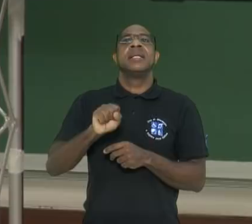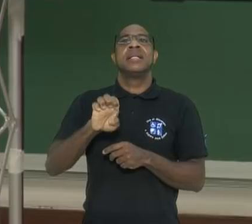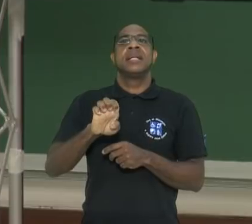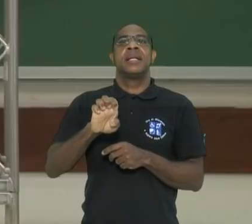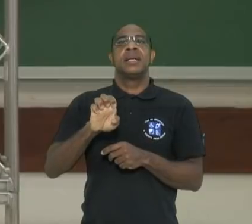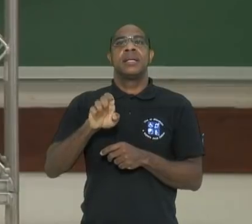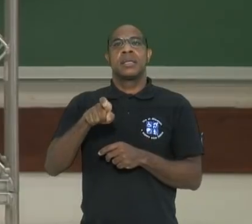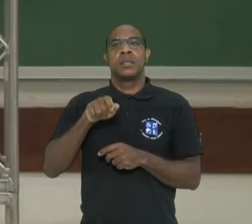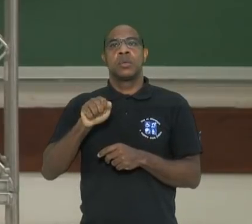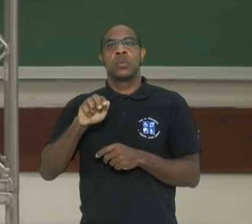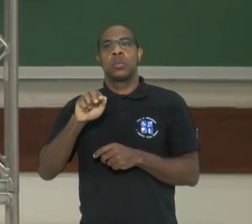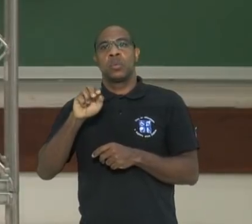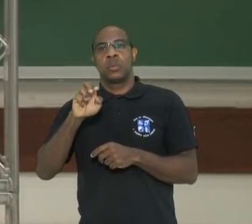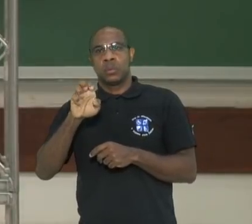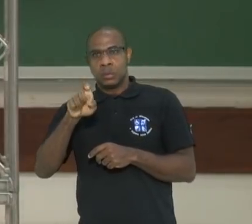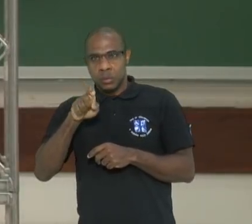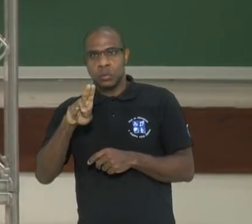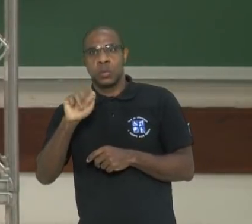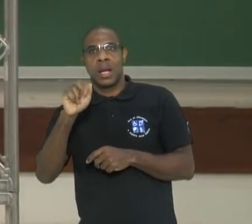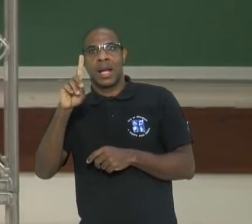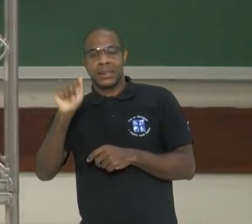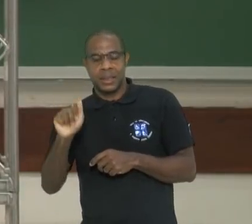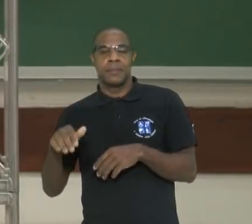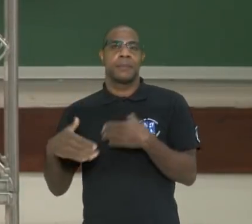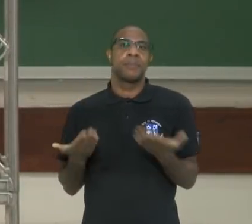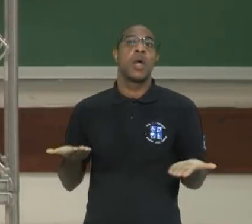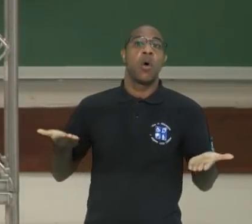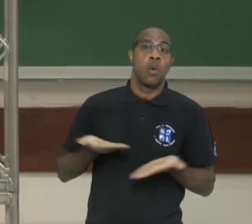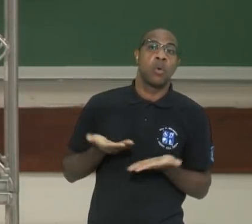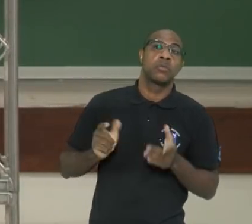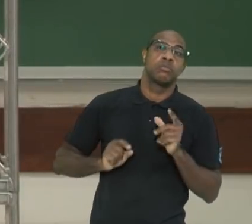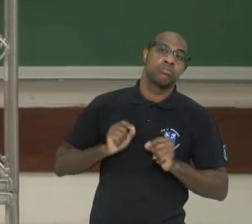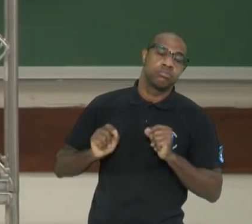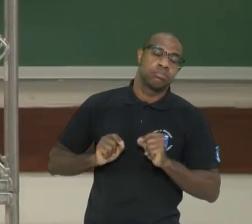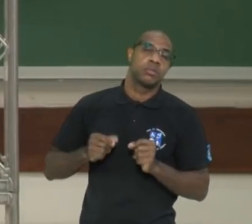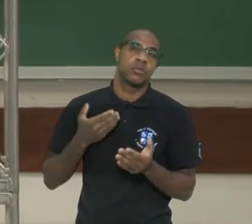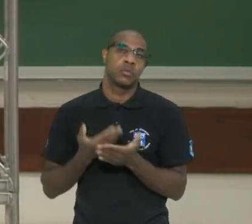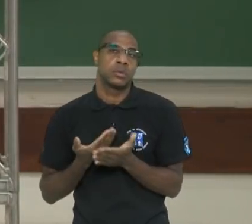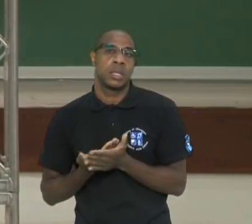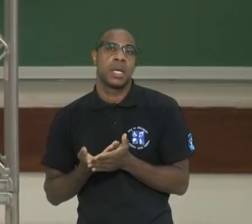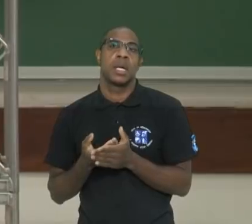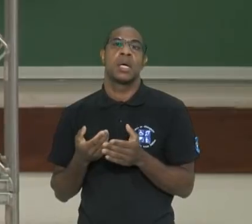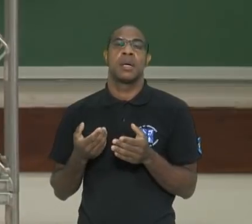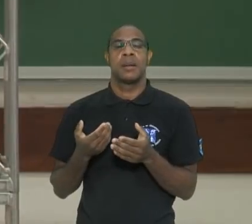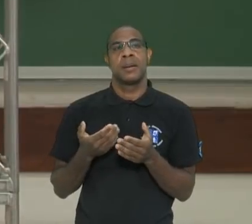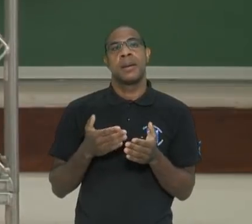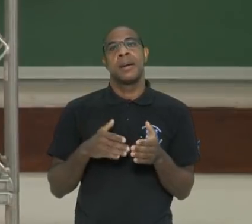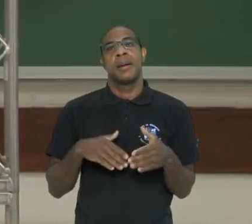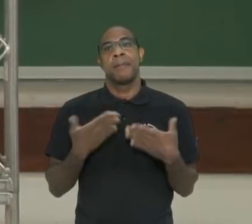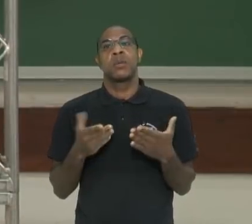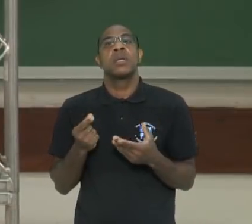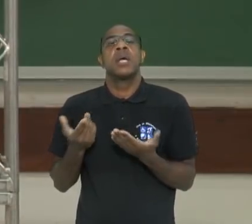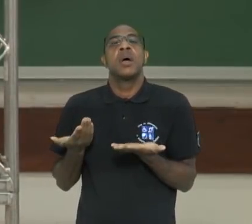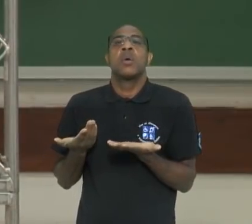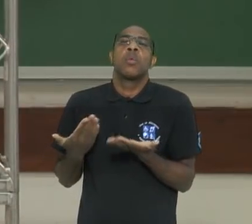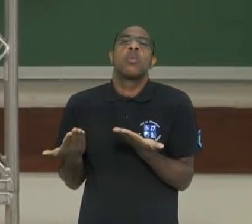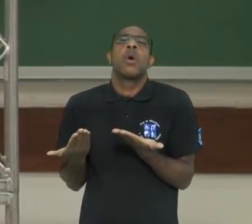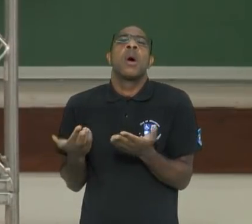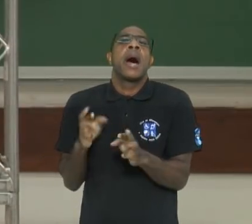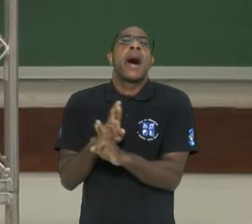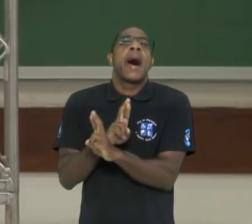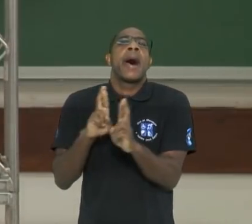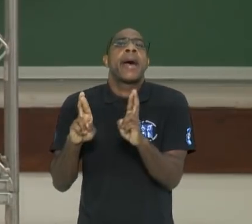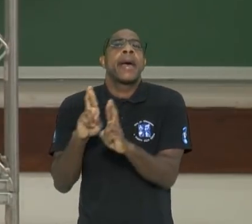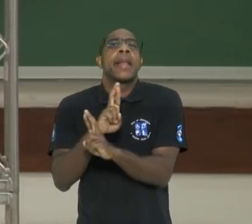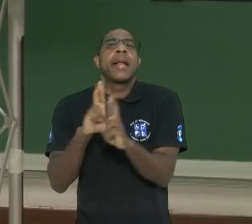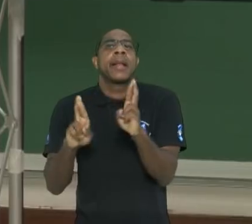heterótrofa. E hoje, pessoal, a gente vai estudar um pouquinho sobre a relação desses seres